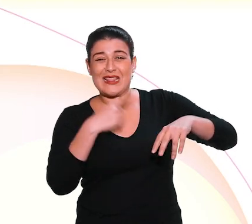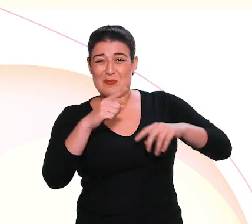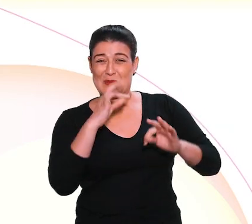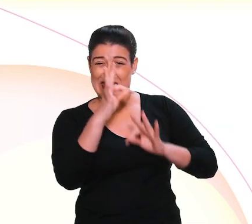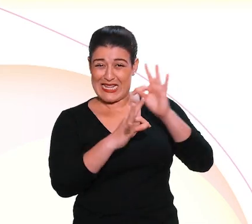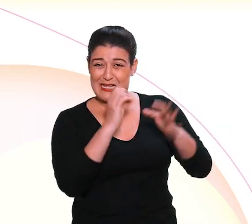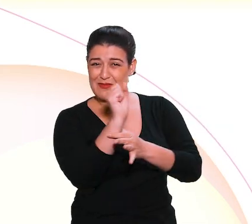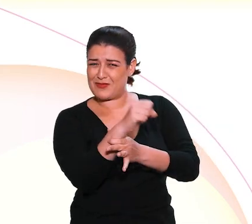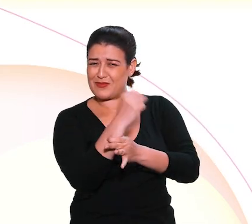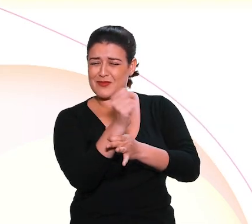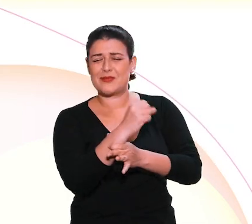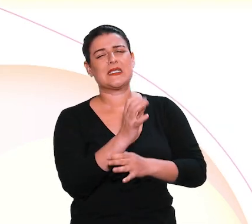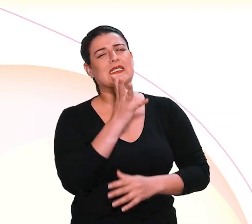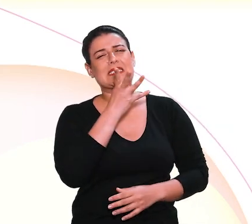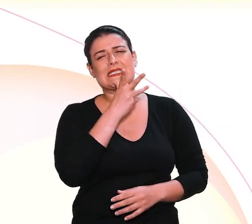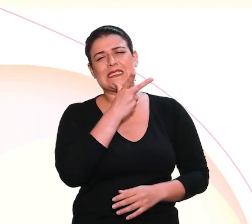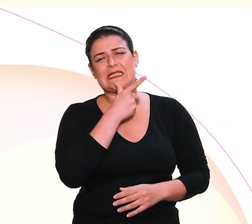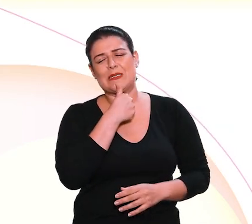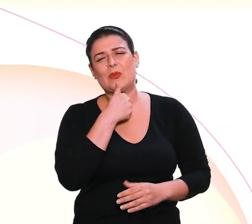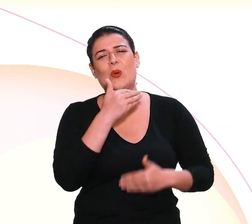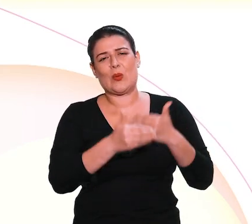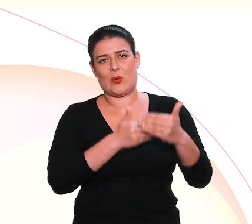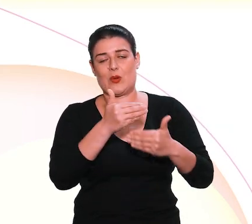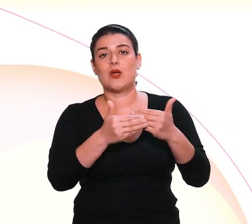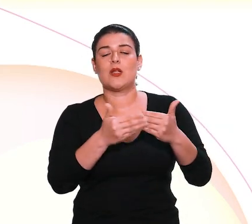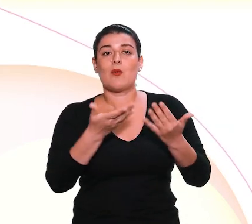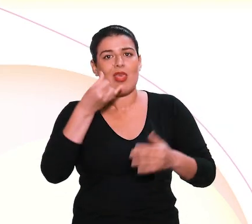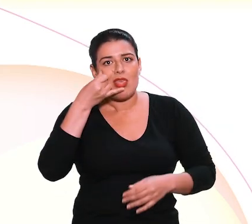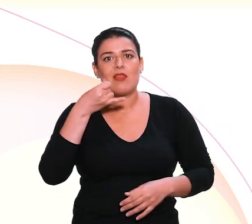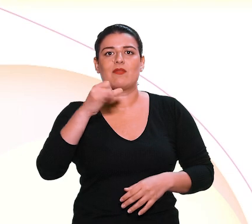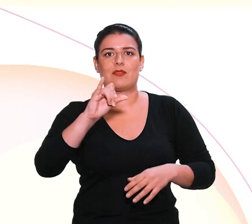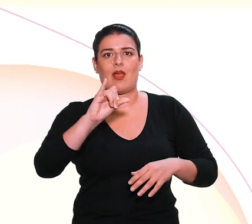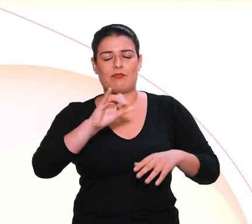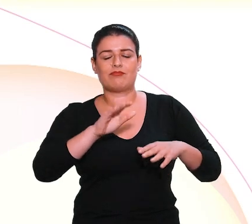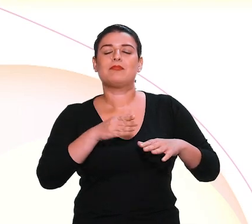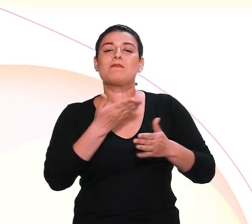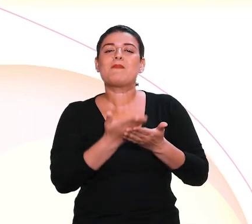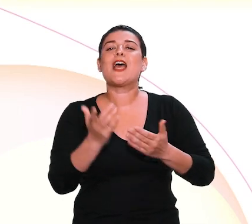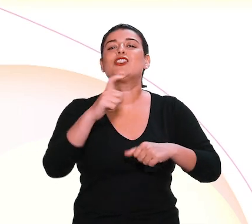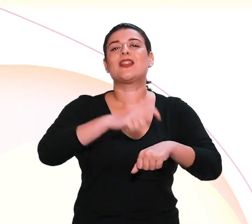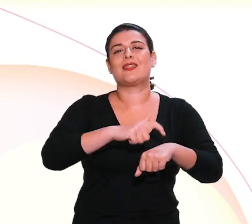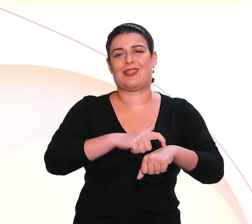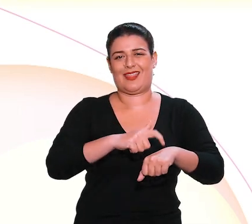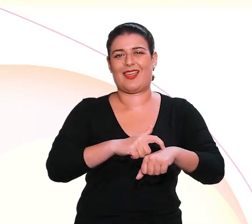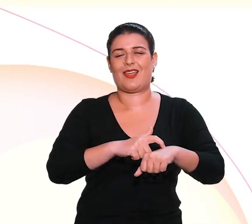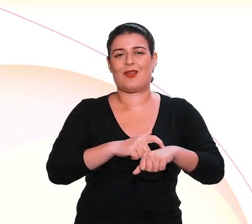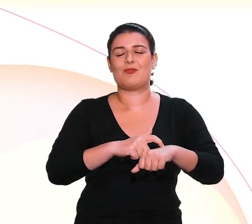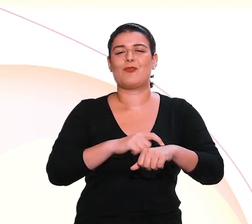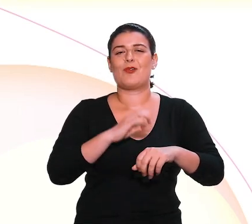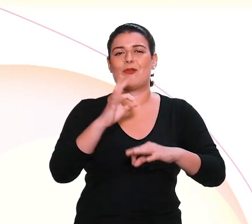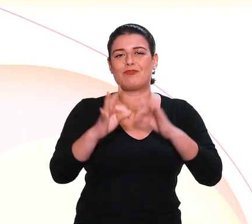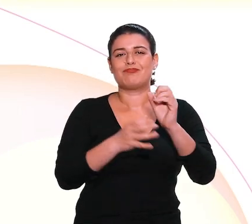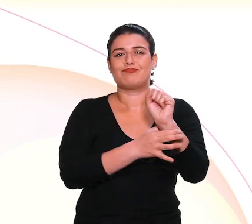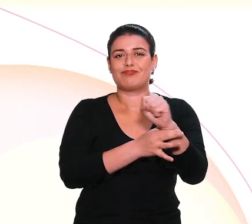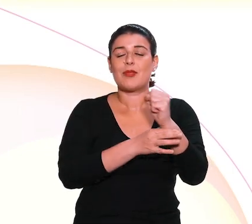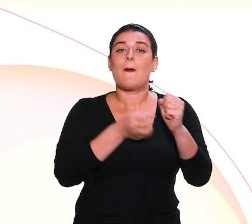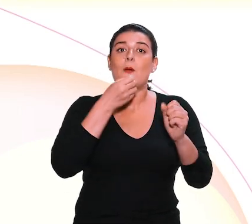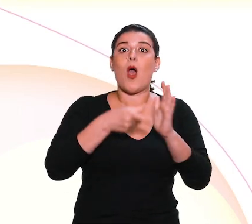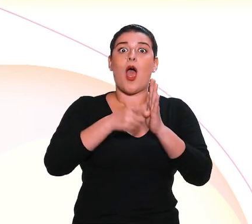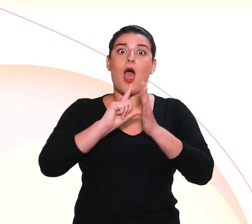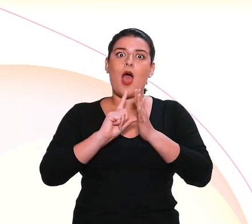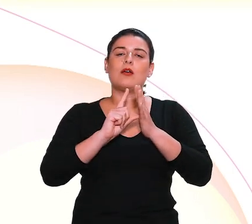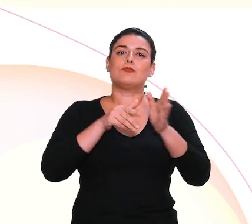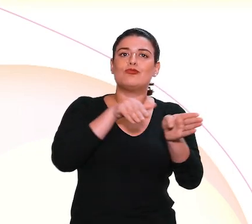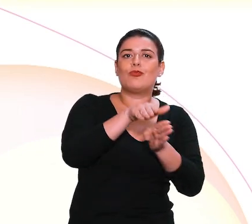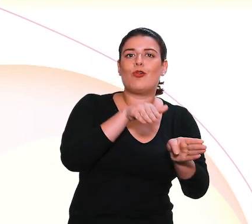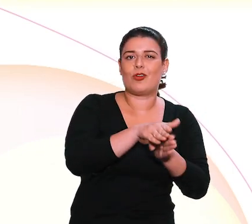resolver esses encurtamentos, demora muito tempo. É um tempo muito grande perdido para recuperar uma coisa que poderia ter sido orientada